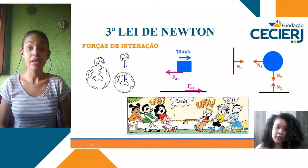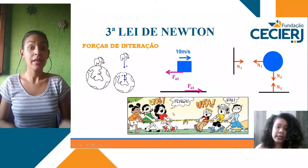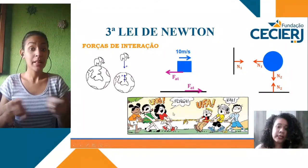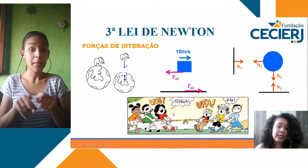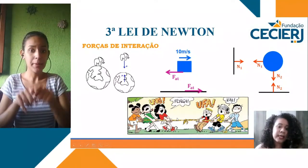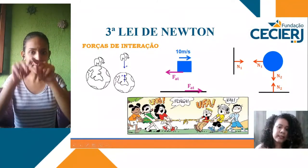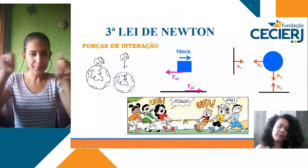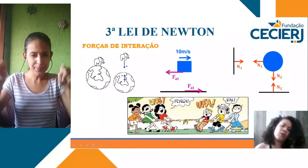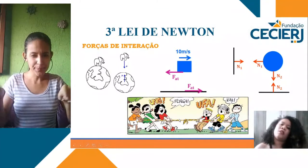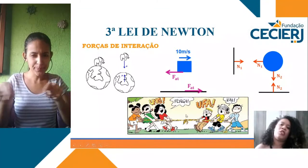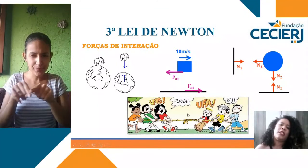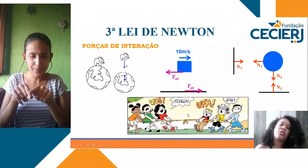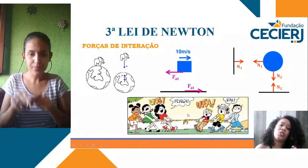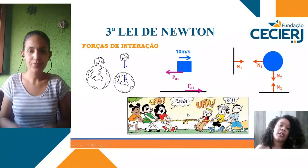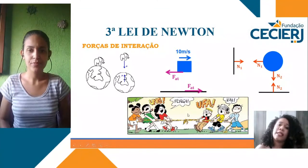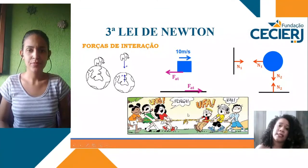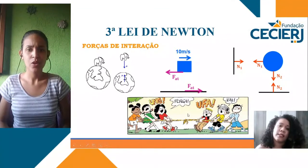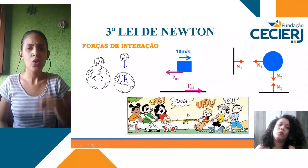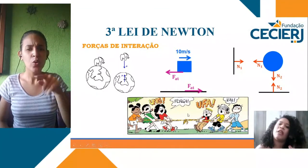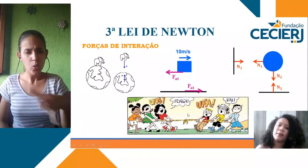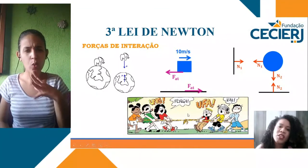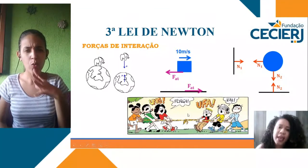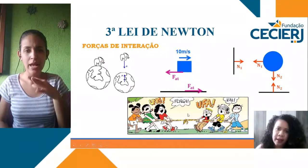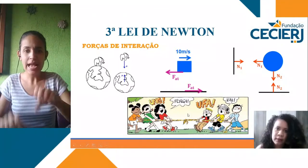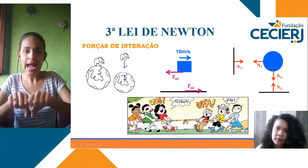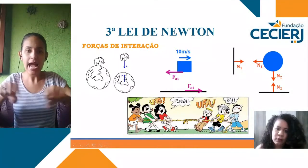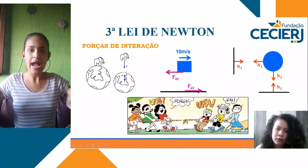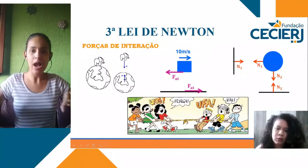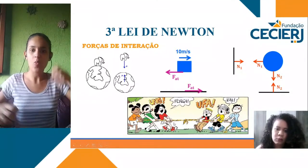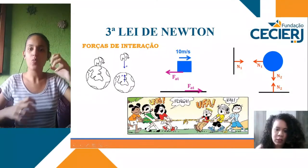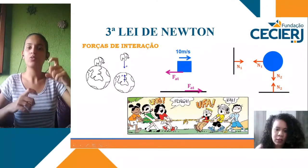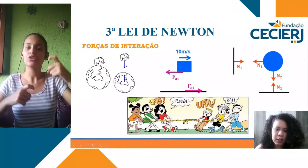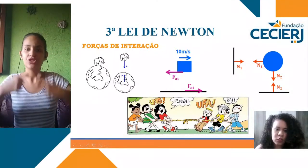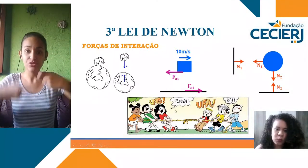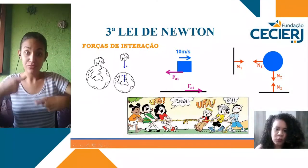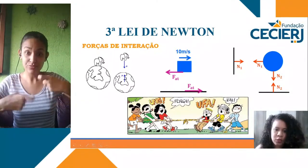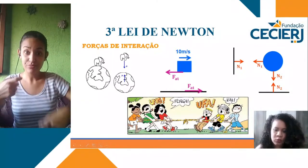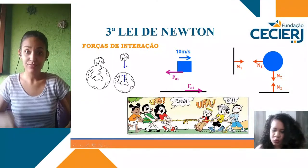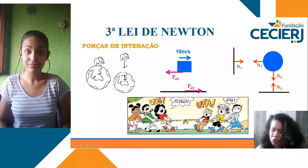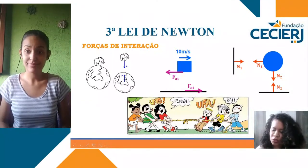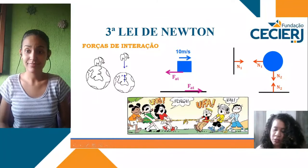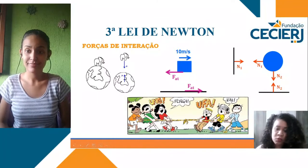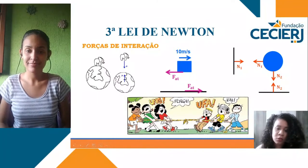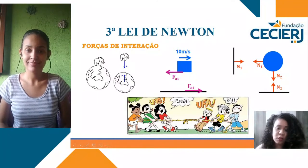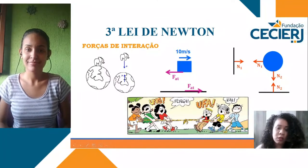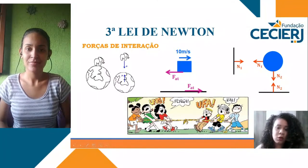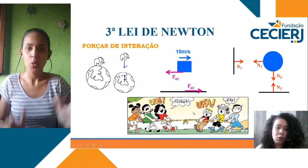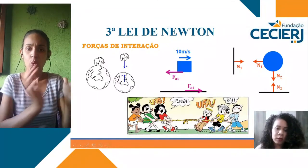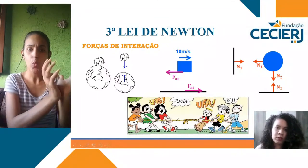reações. E nessa nossa tirinha, a gente tem a atração no cabo de guerra. Então, eles estão puxando os dois